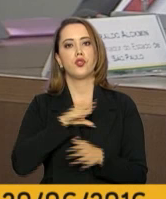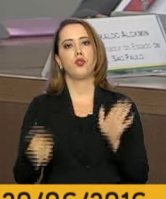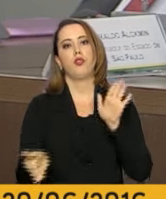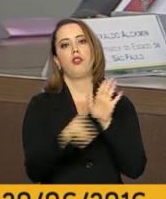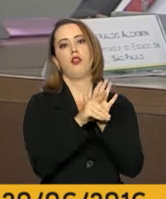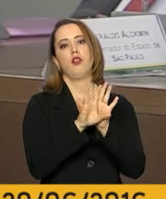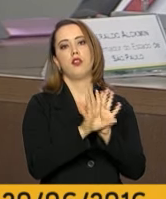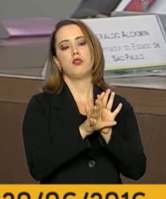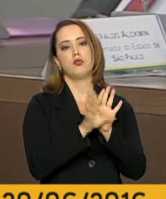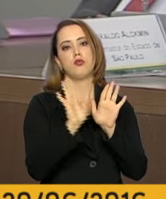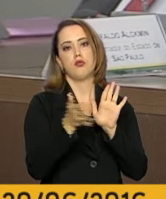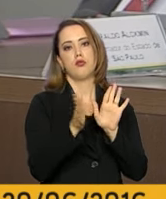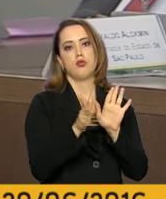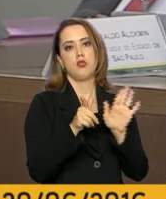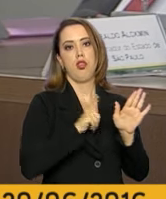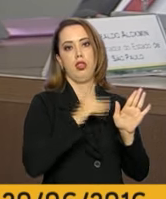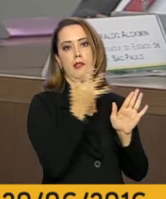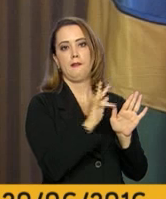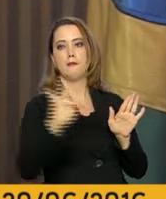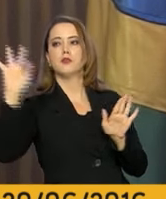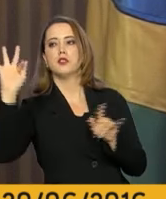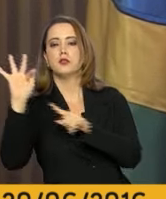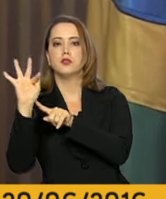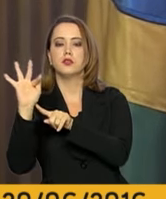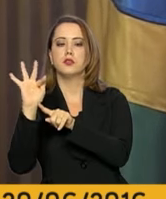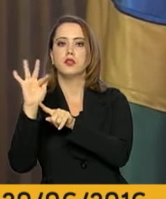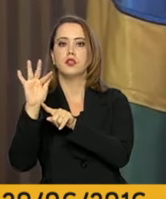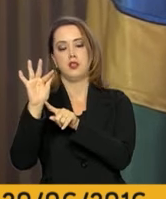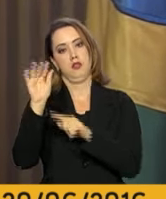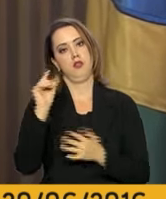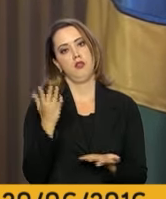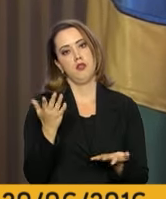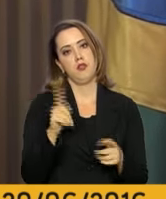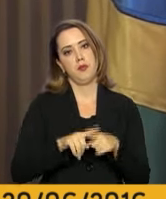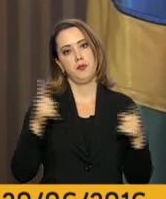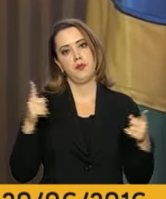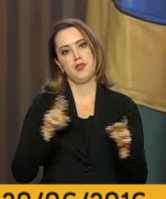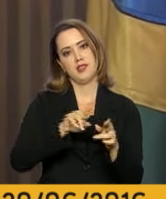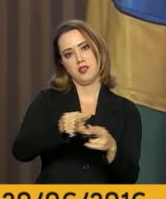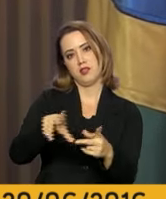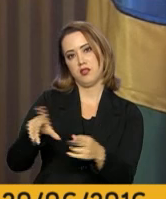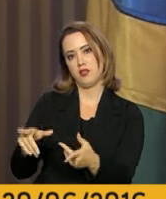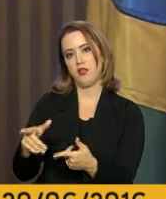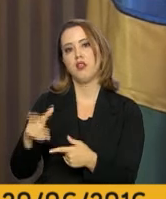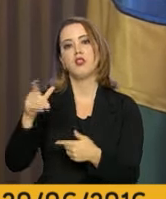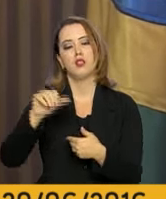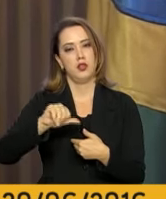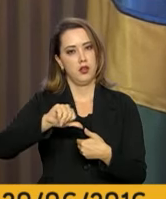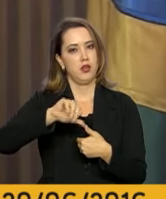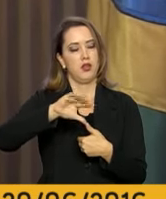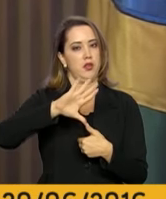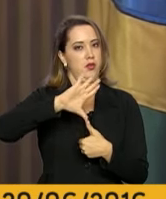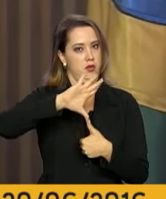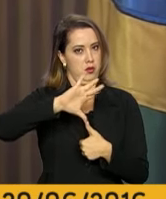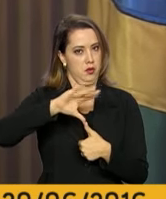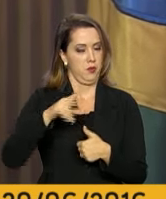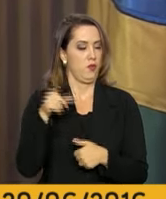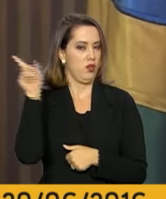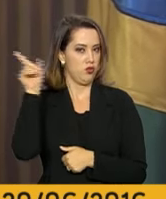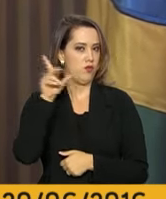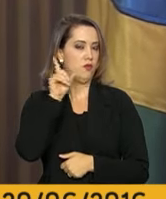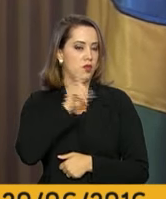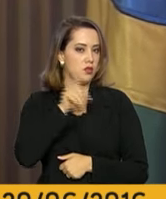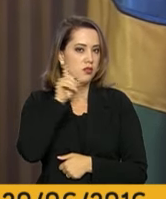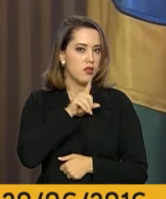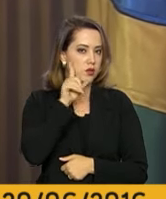nós proclamamos a Federação no Brasil Diferentemente por exemplo da Federação americana não é permitam-me que eu faça essa breve